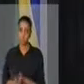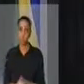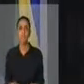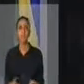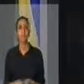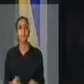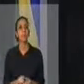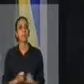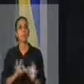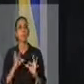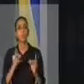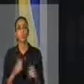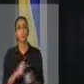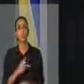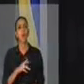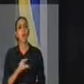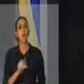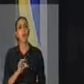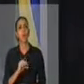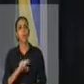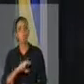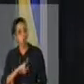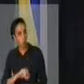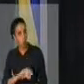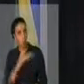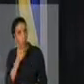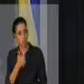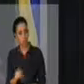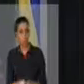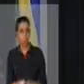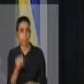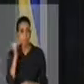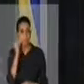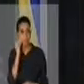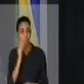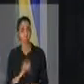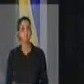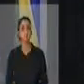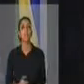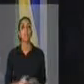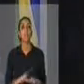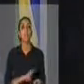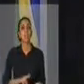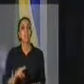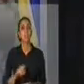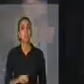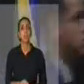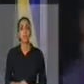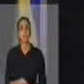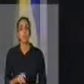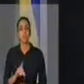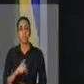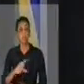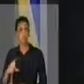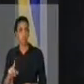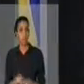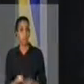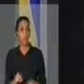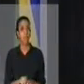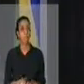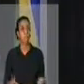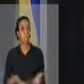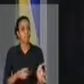dos protocolos, adequação da produção nacional através das PDPs. Nós estamos também fomentando